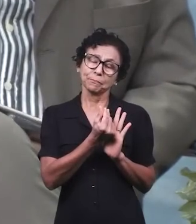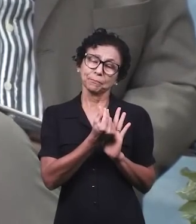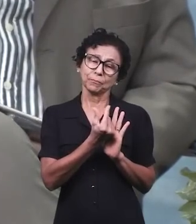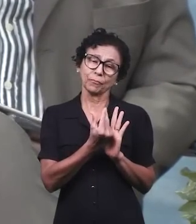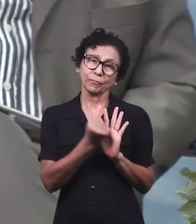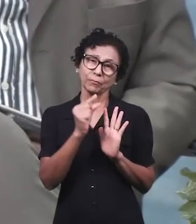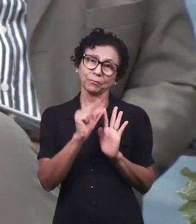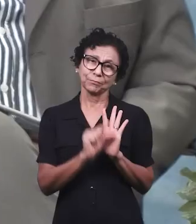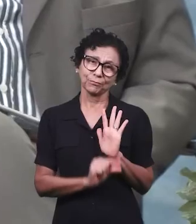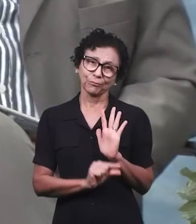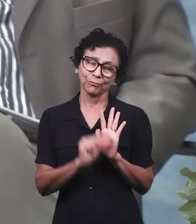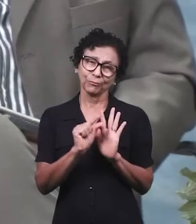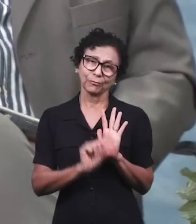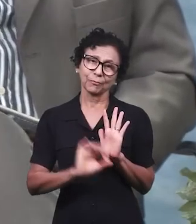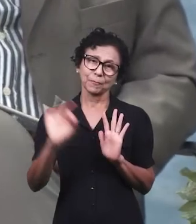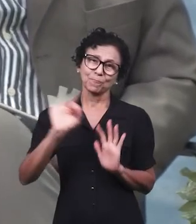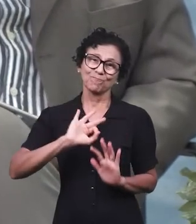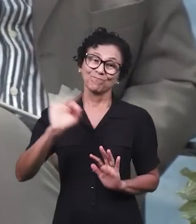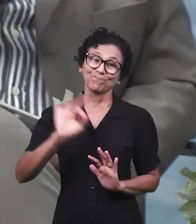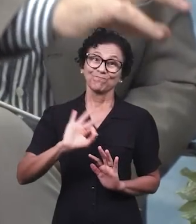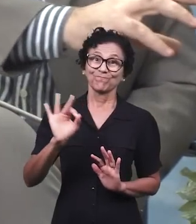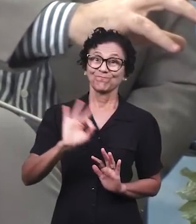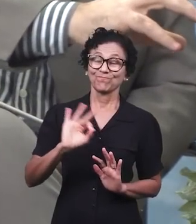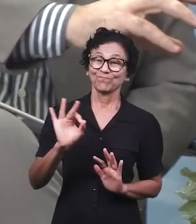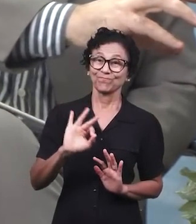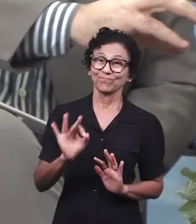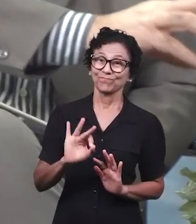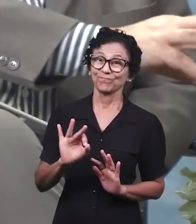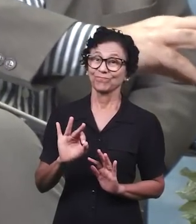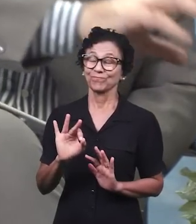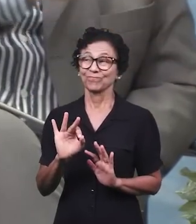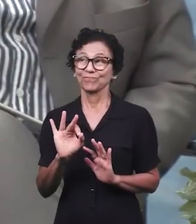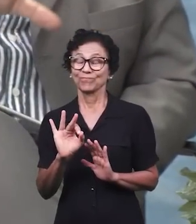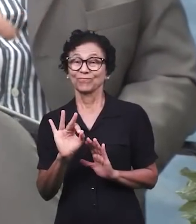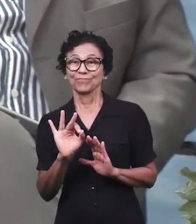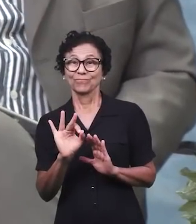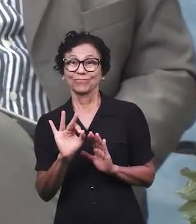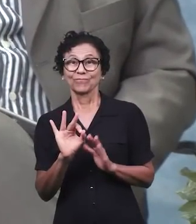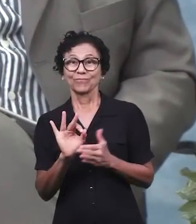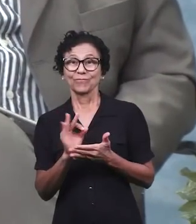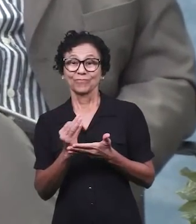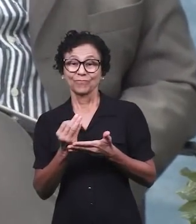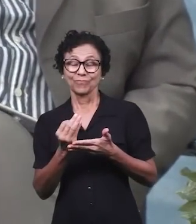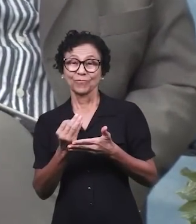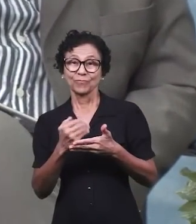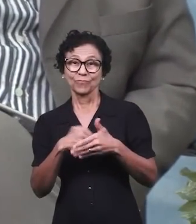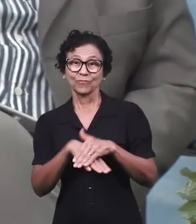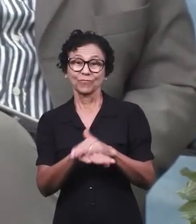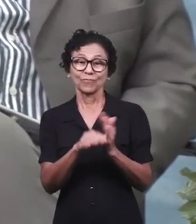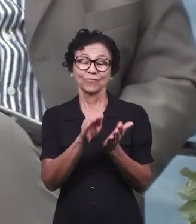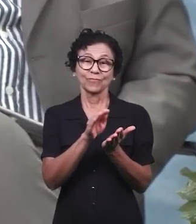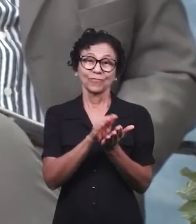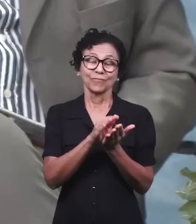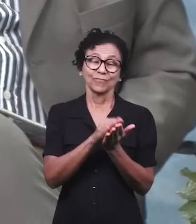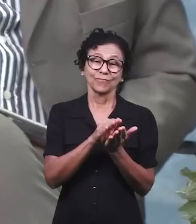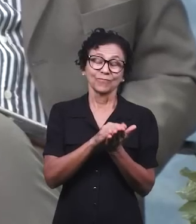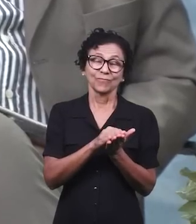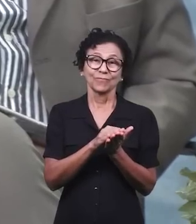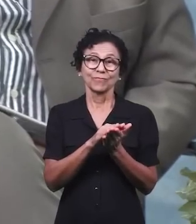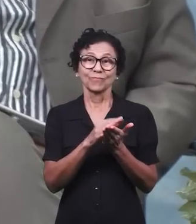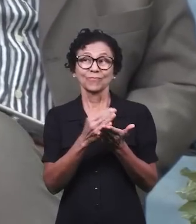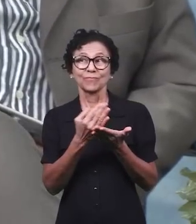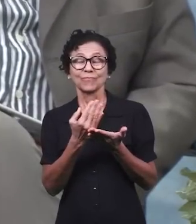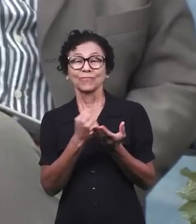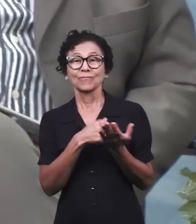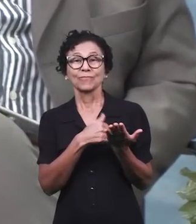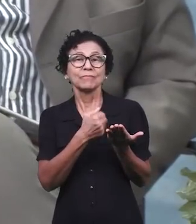perspectiva percentual de quanto por cento eu vou guardar para isso, quanto por cento vai ser para minhas despesas fixas, quanto por cento vai